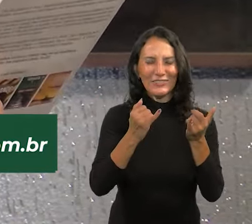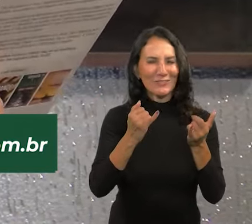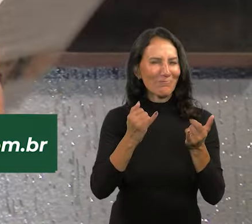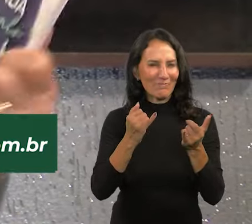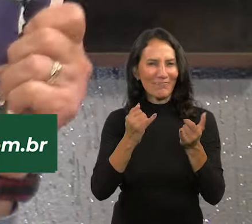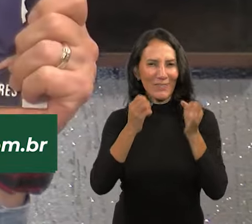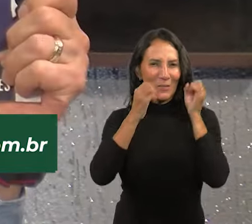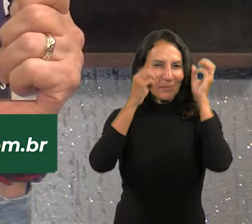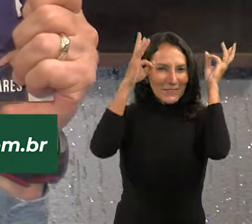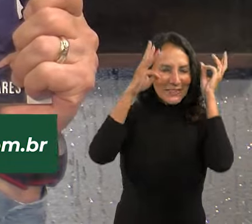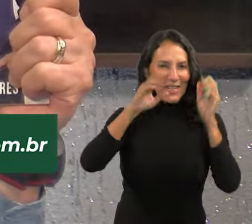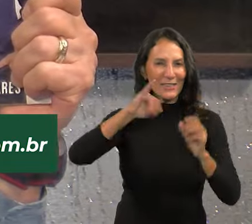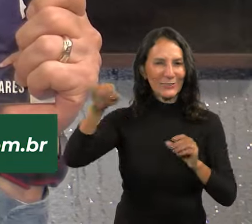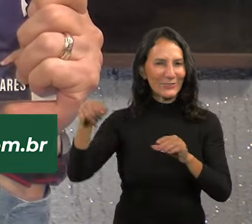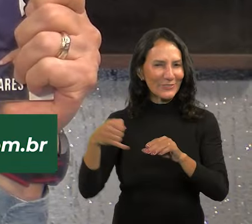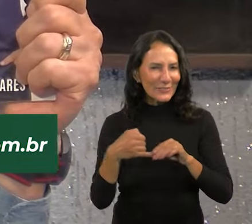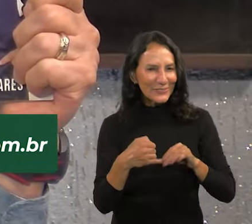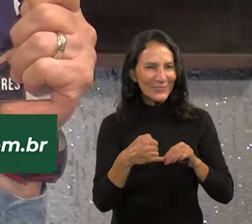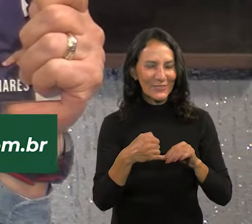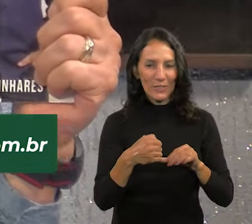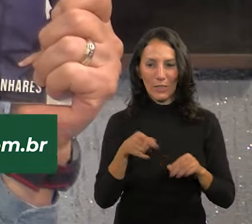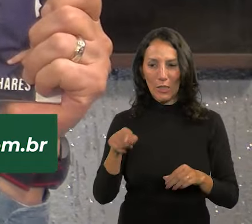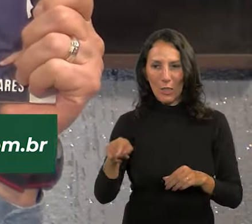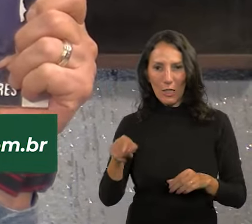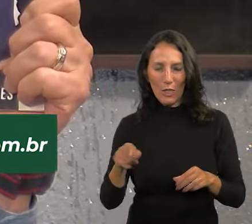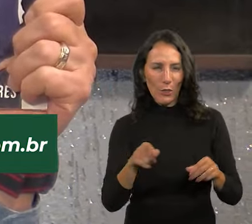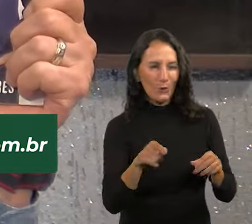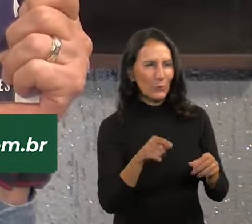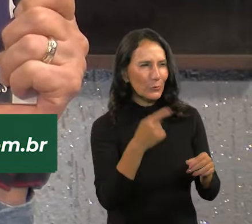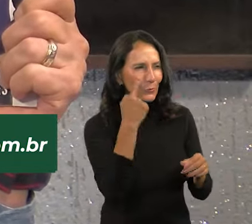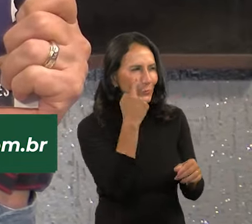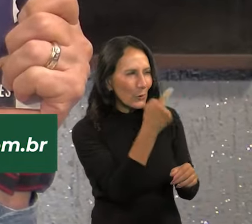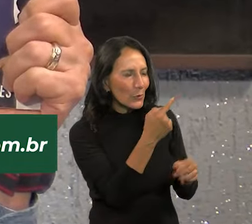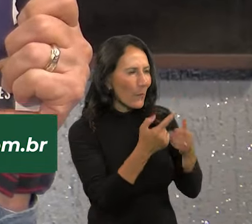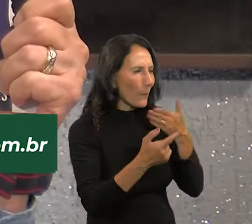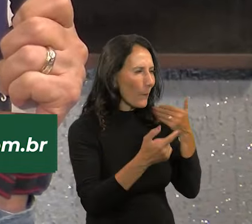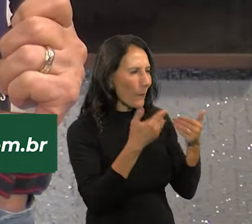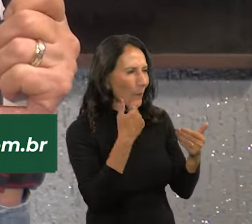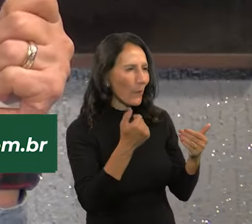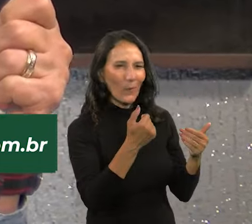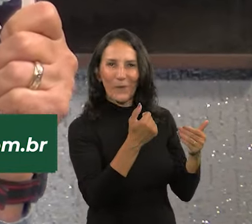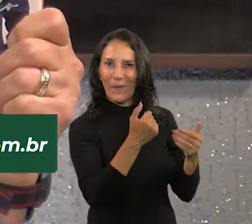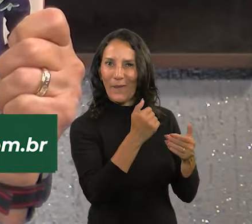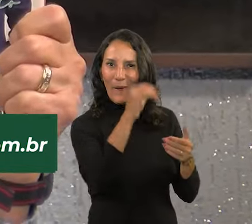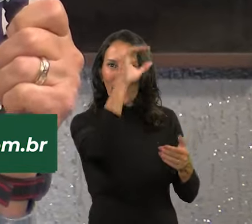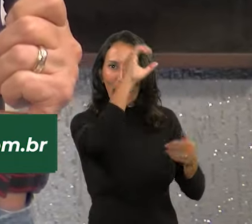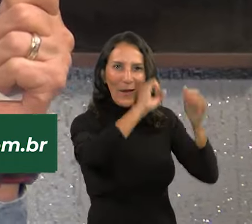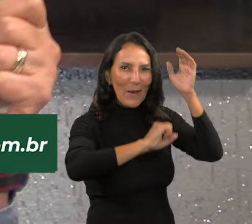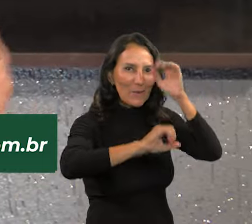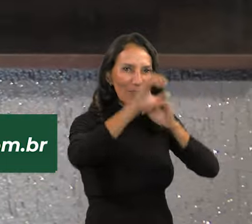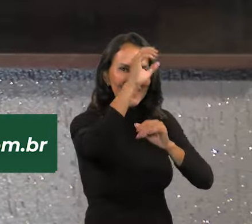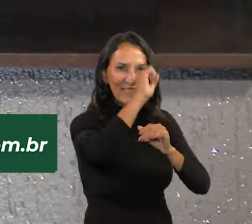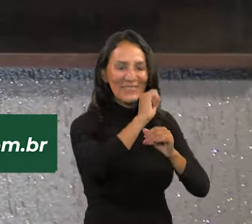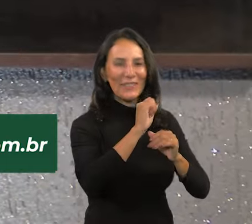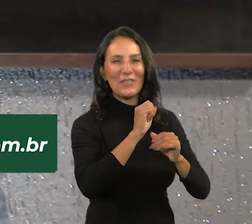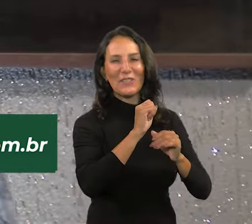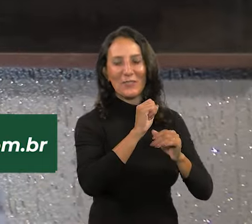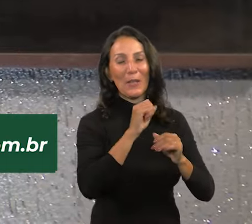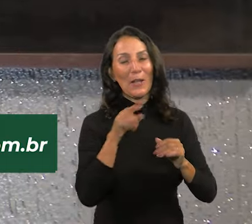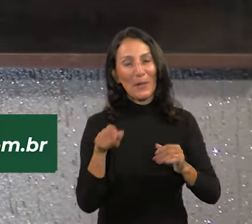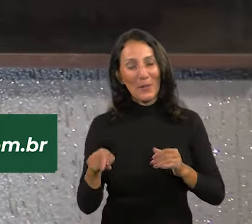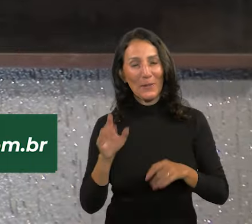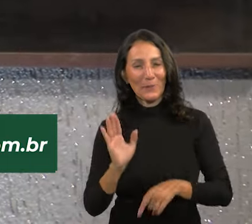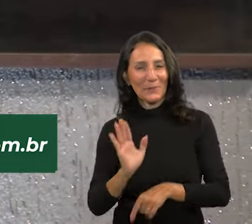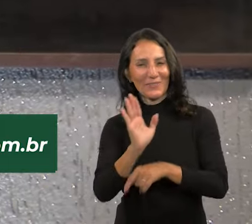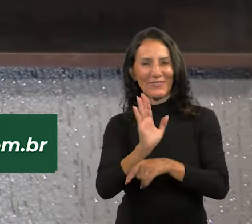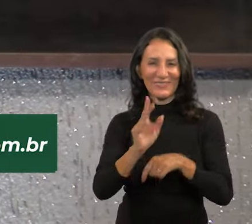a Moisés. Josué encurtou o caminho, ele aprendeu os atalhos e ele pôde levar o povo